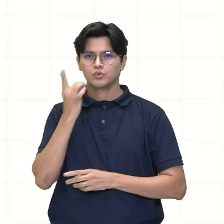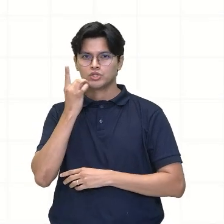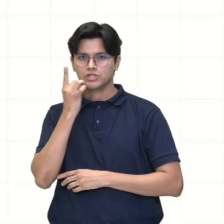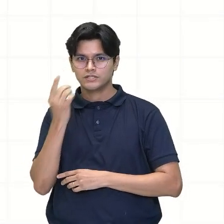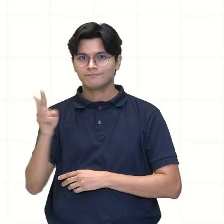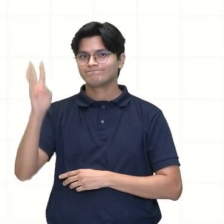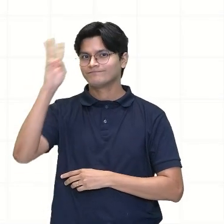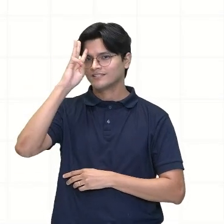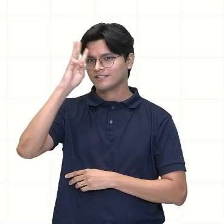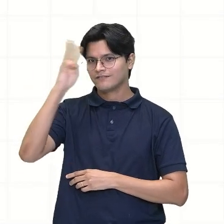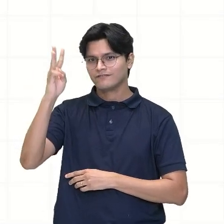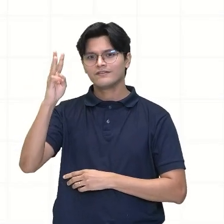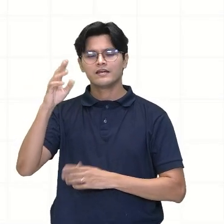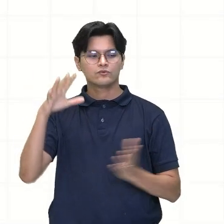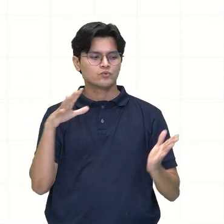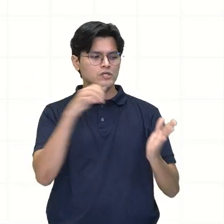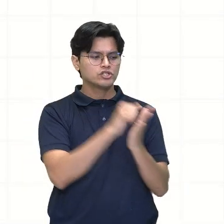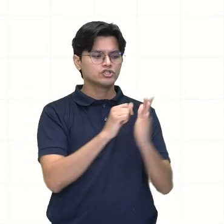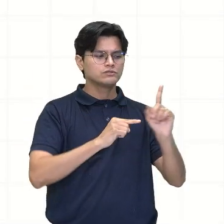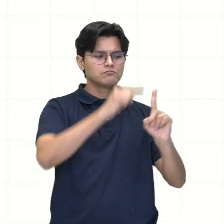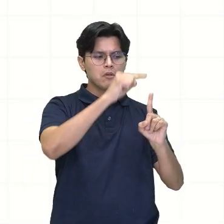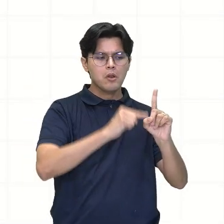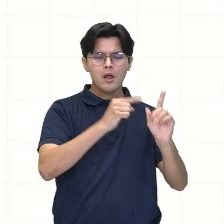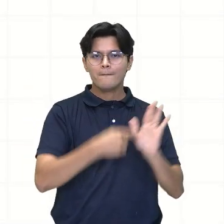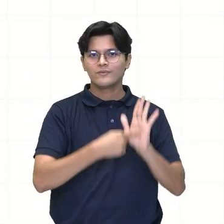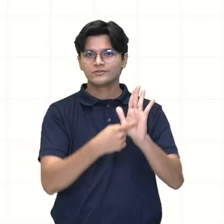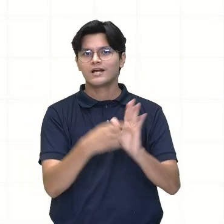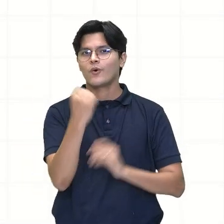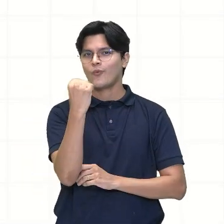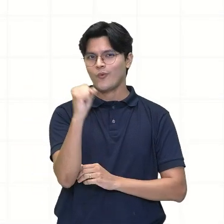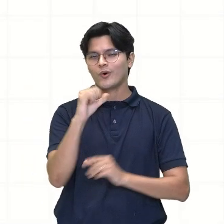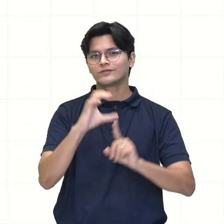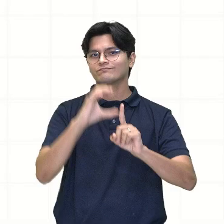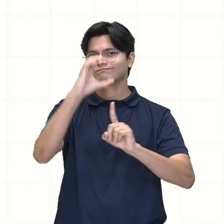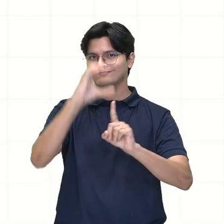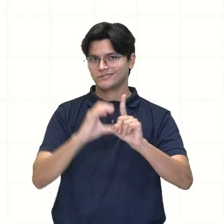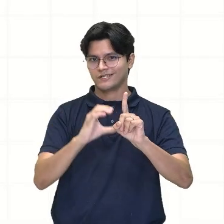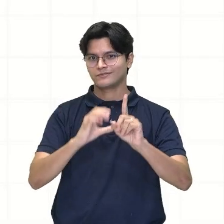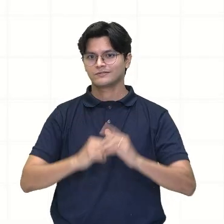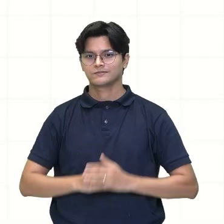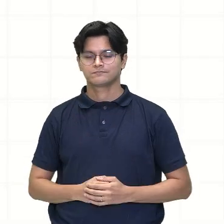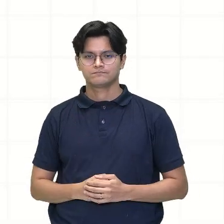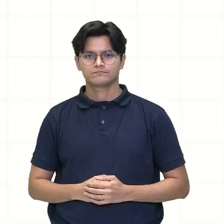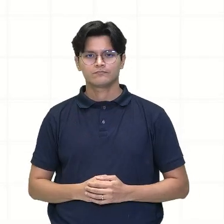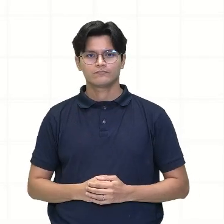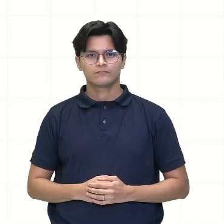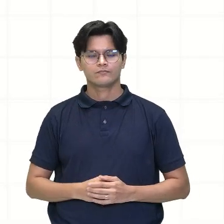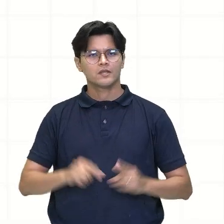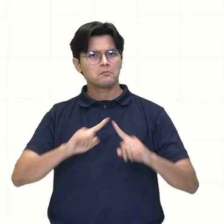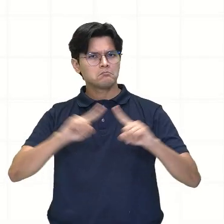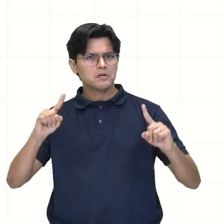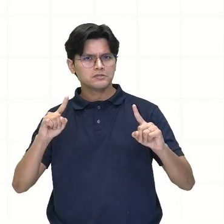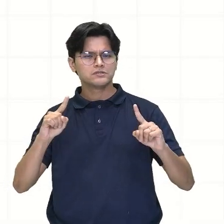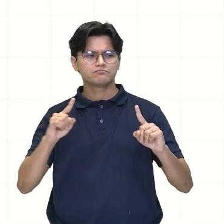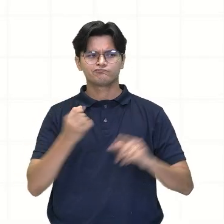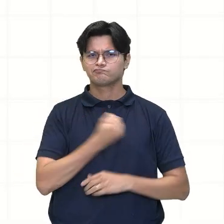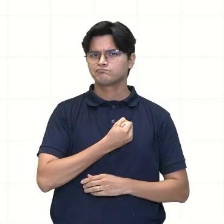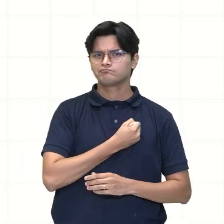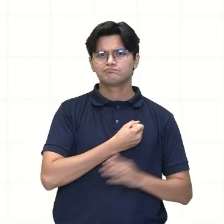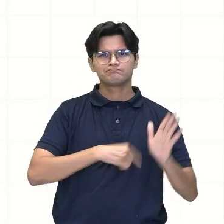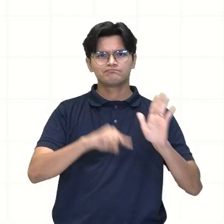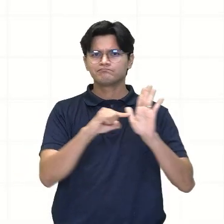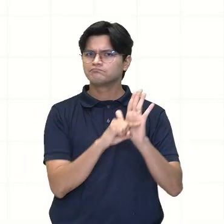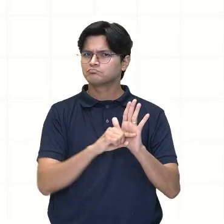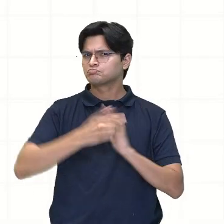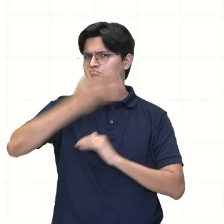de apenas 8 graus Celsius. Professor, ainda não vimos números negativos, né?